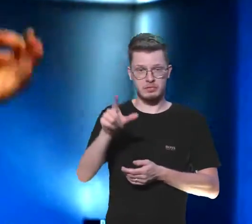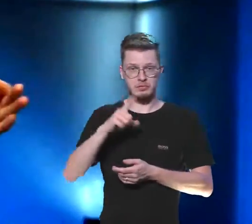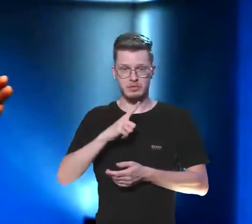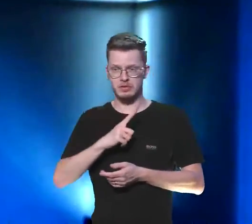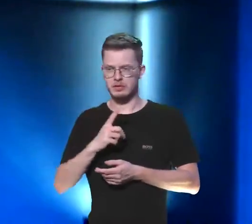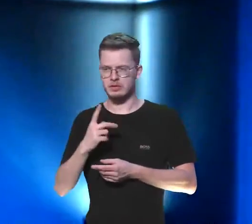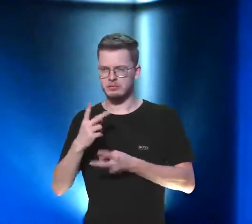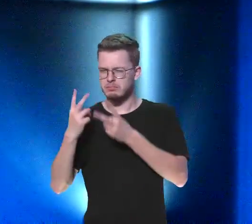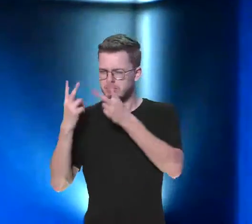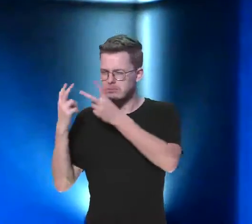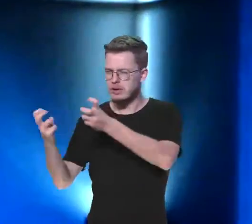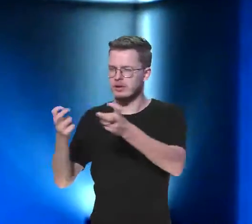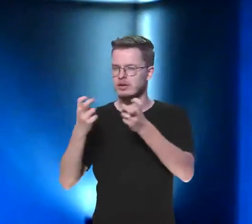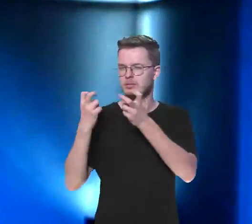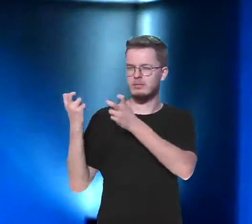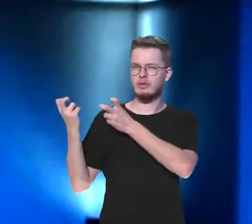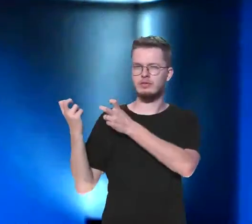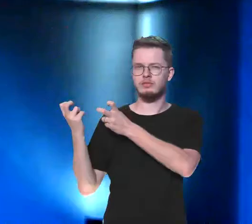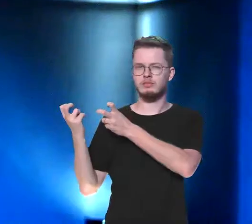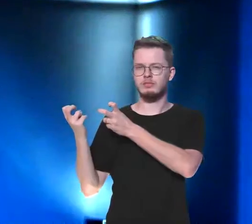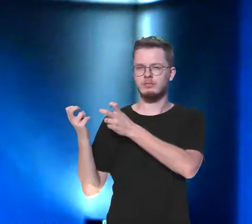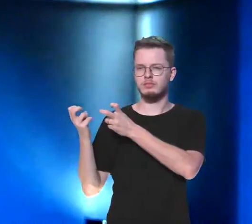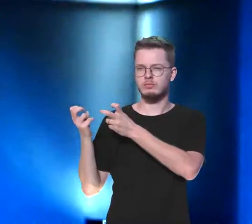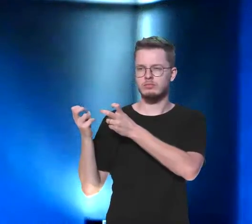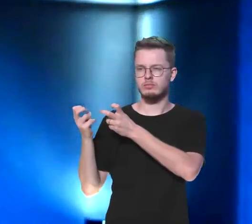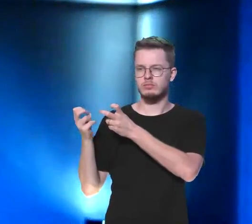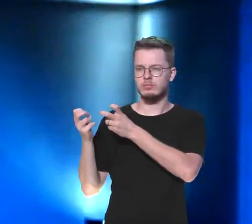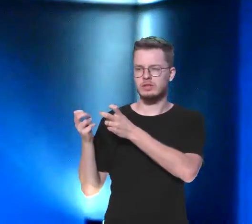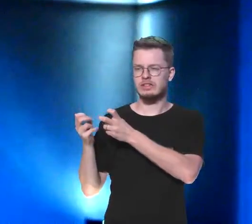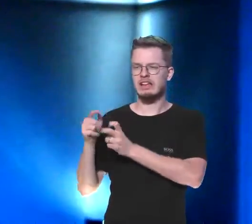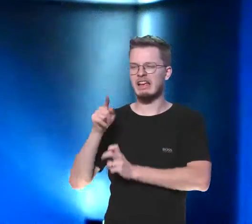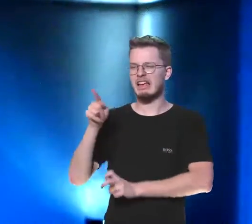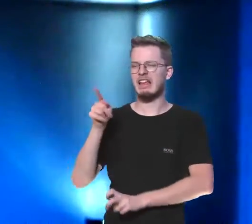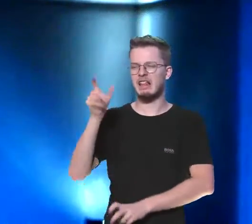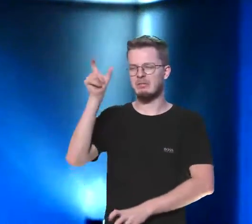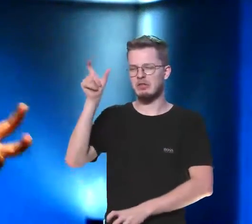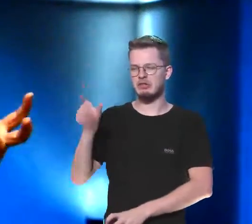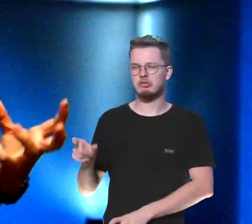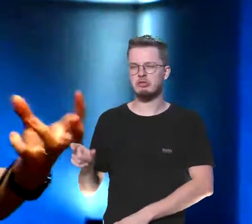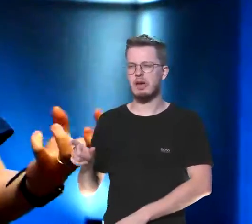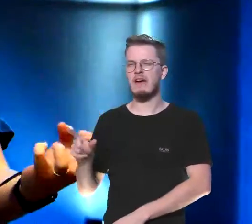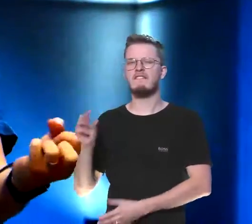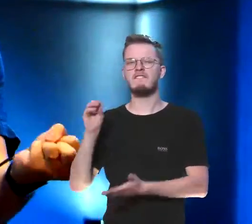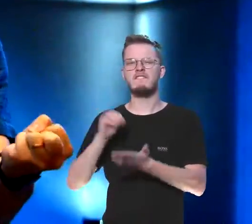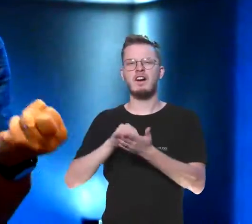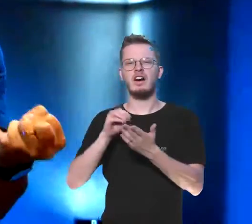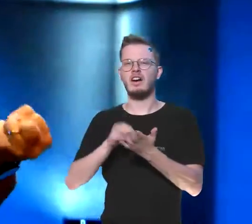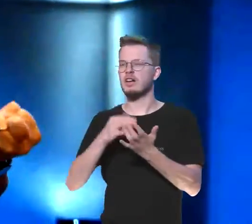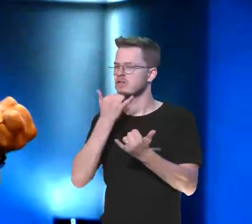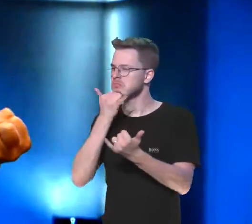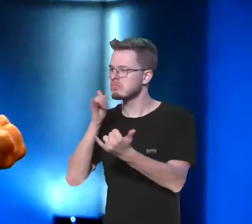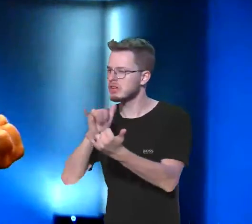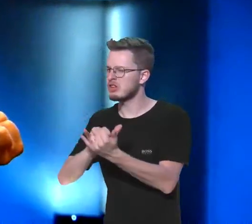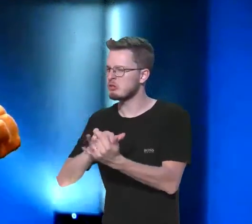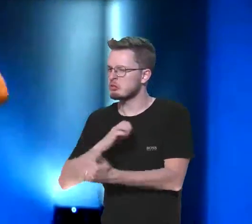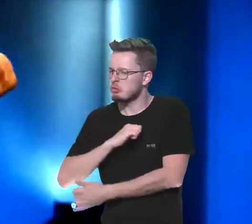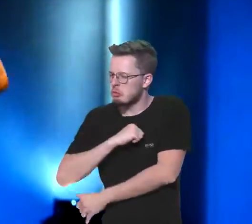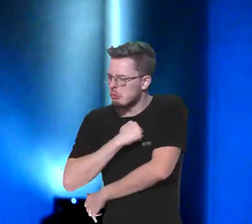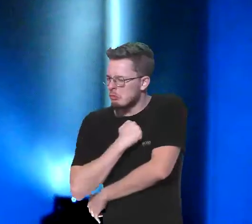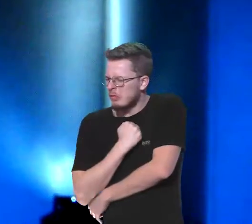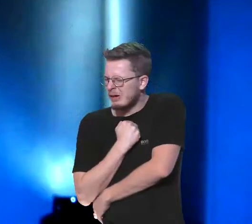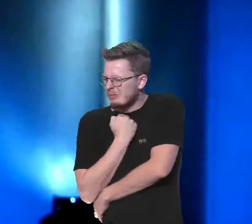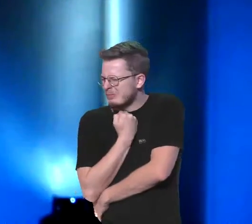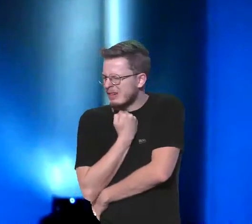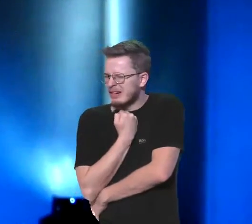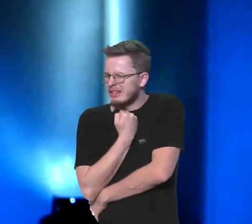A brecha na vida dessa pessoa é a falta de perdão e uma mágoa que está amarrando ela e